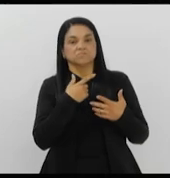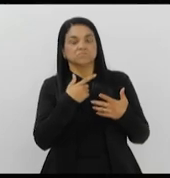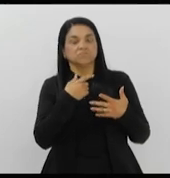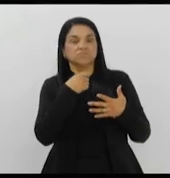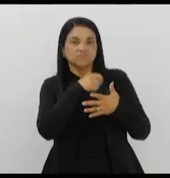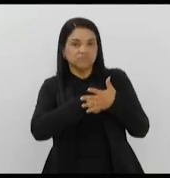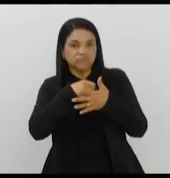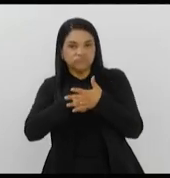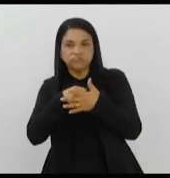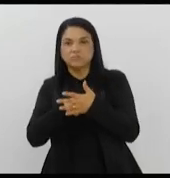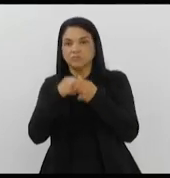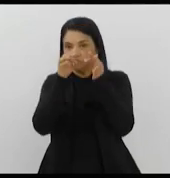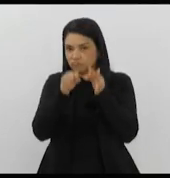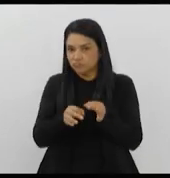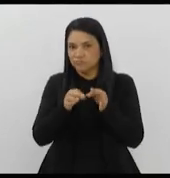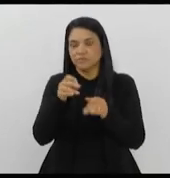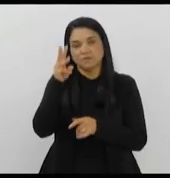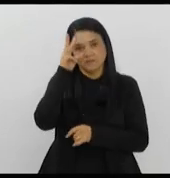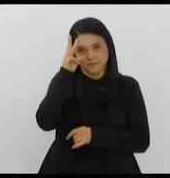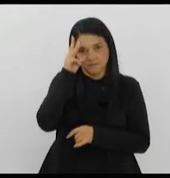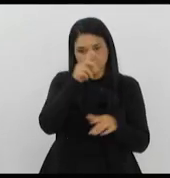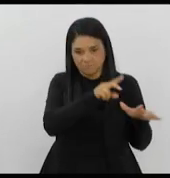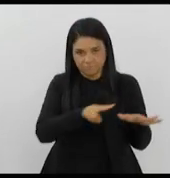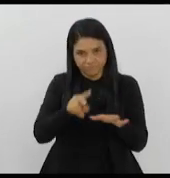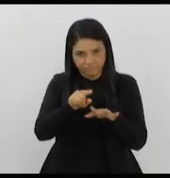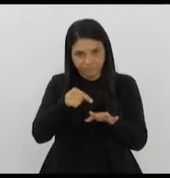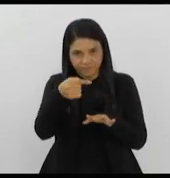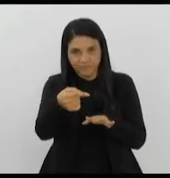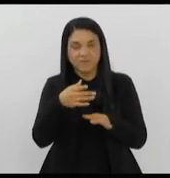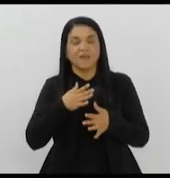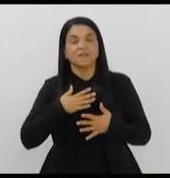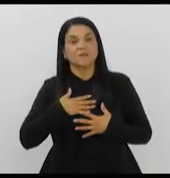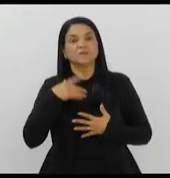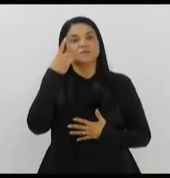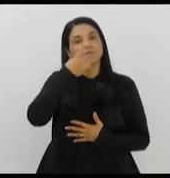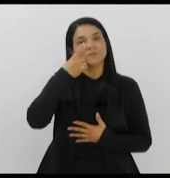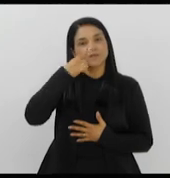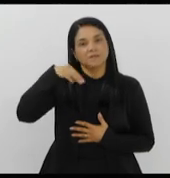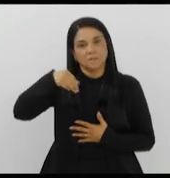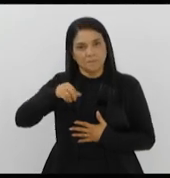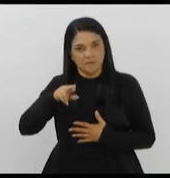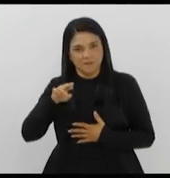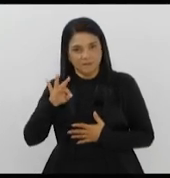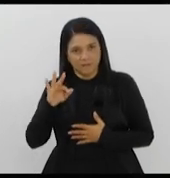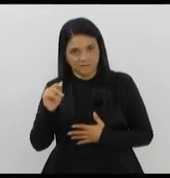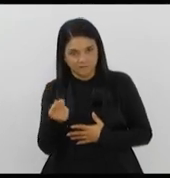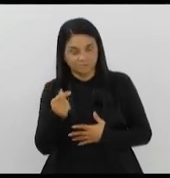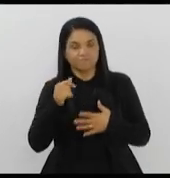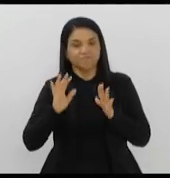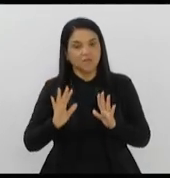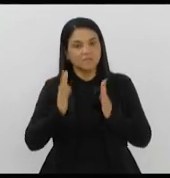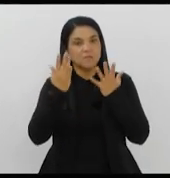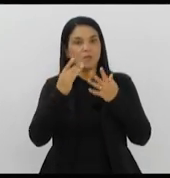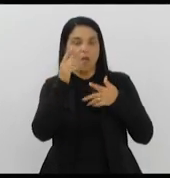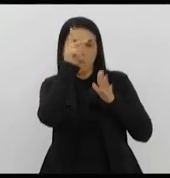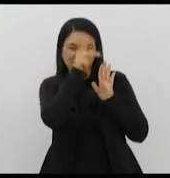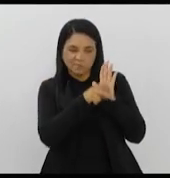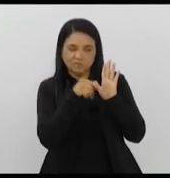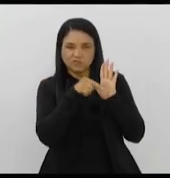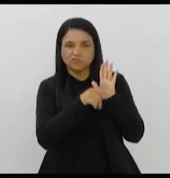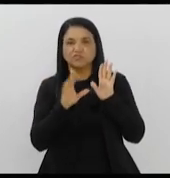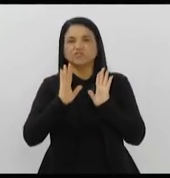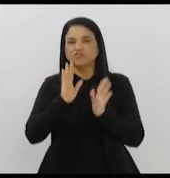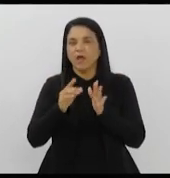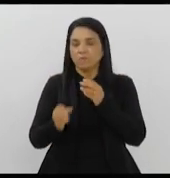terça-feira. Deputada Marta Rocha, queria saudar o seu projeto. Nós temos já uma lei sobre